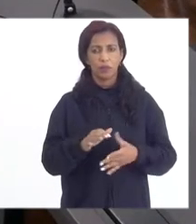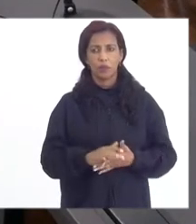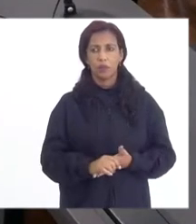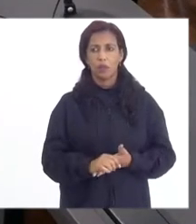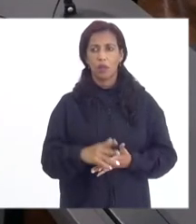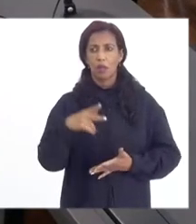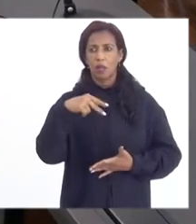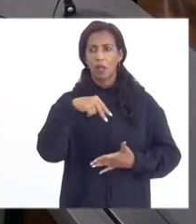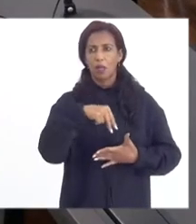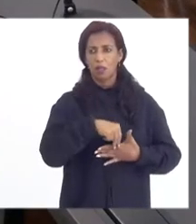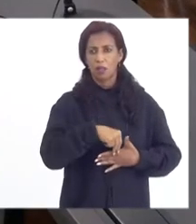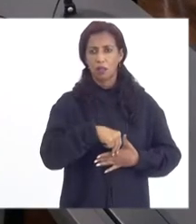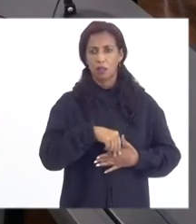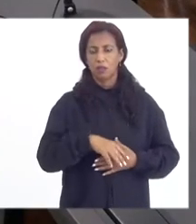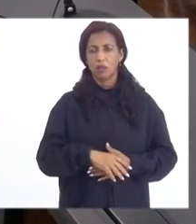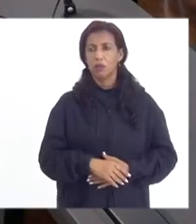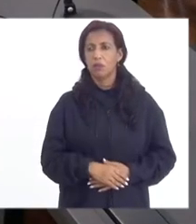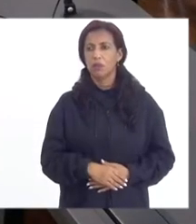Anexação.